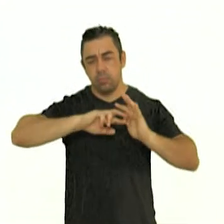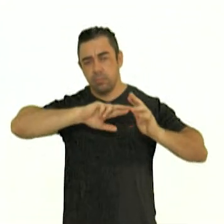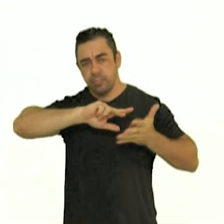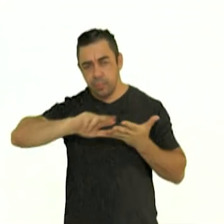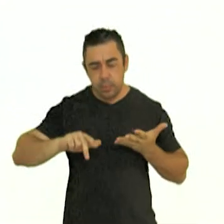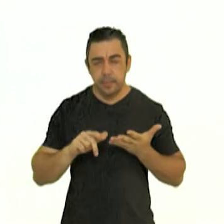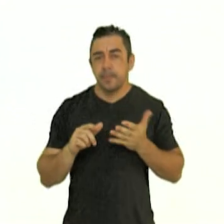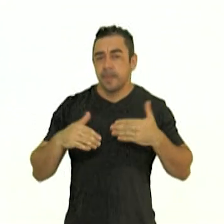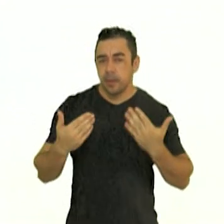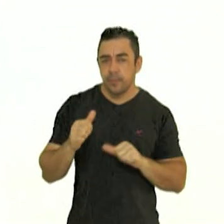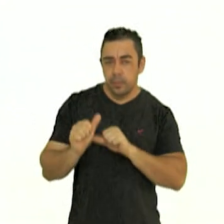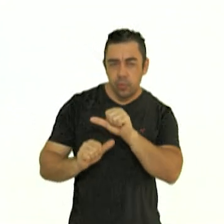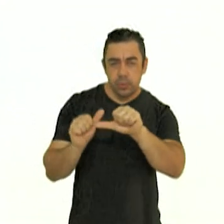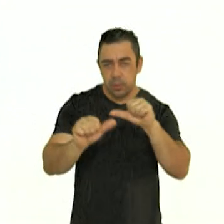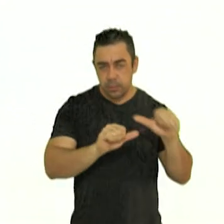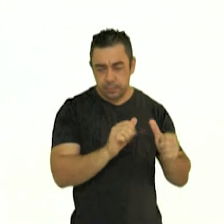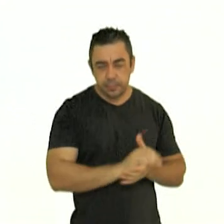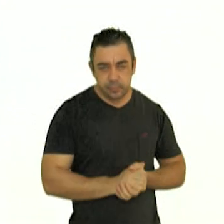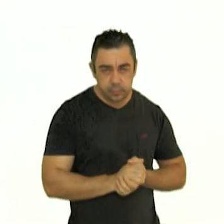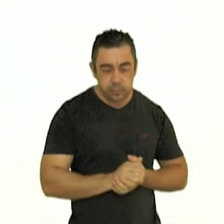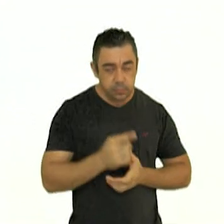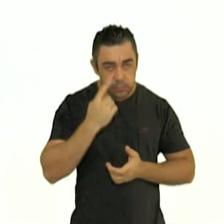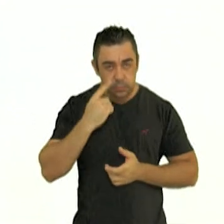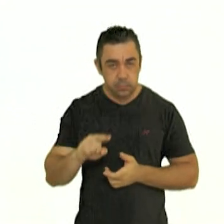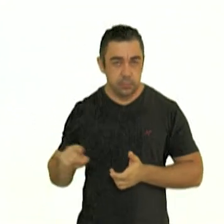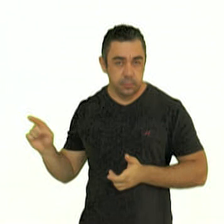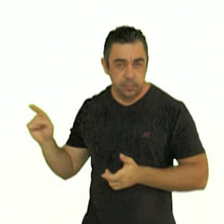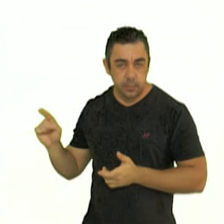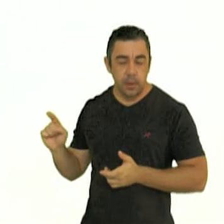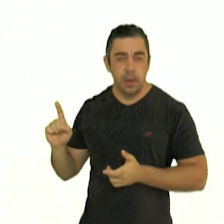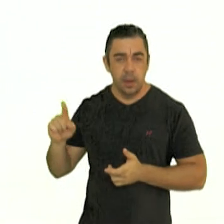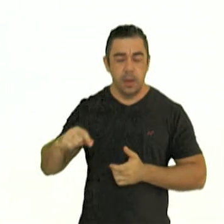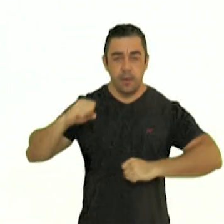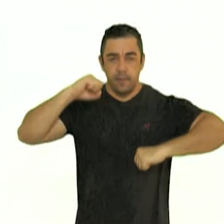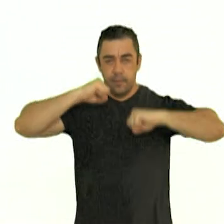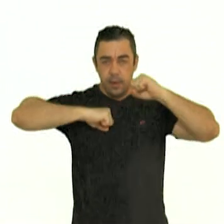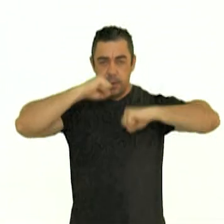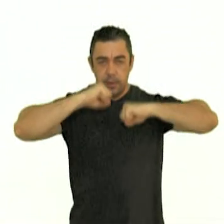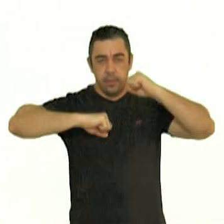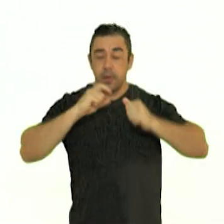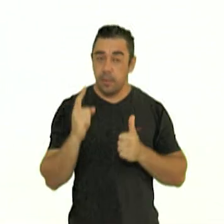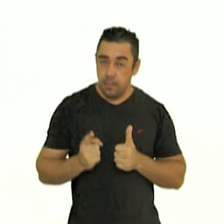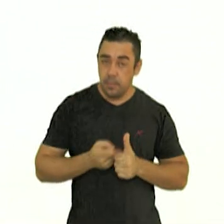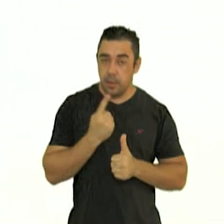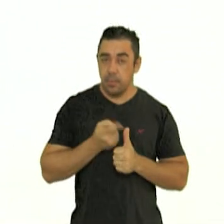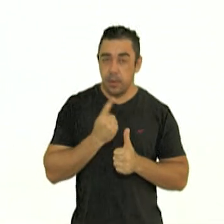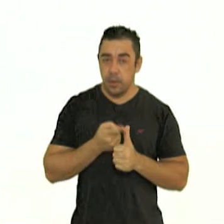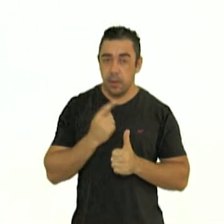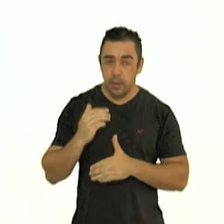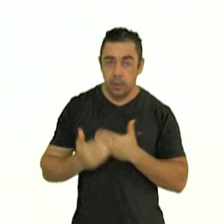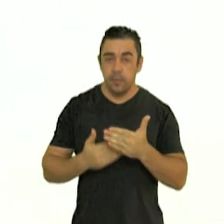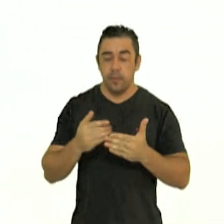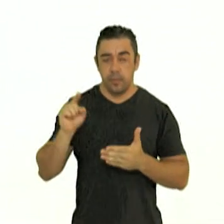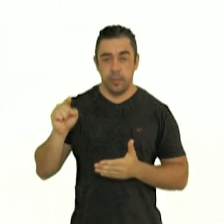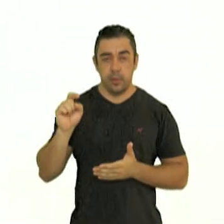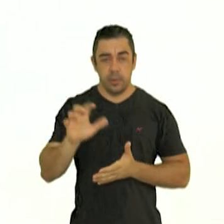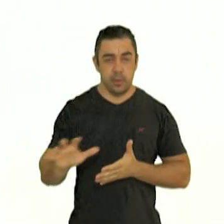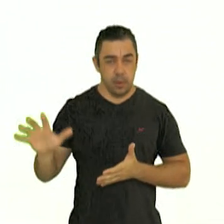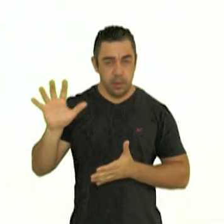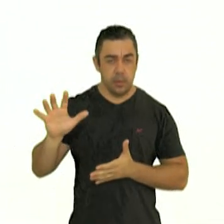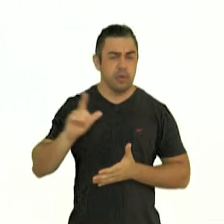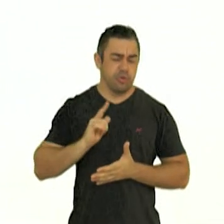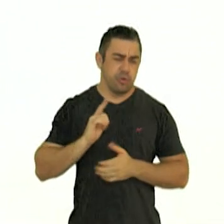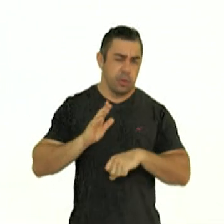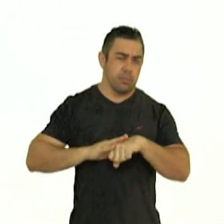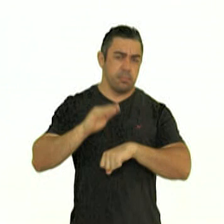vai mudando. Né? Aqui a gente viu que a atividade fabril, né, foi a primeira a ser desenvolvida no continente. Tinha o